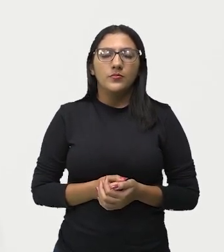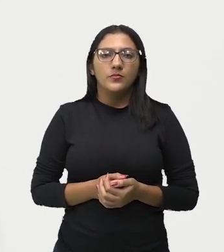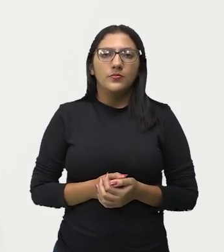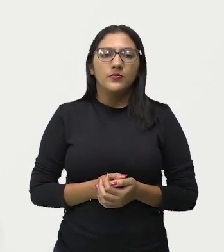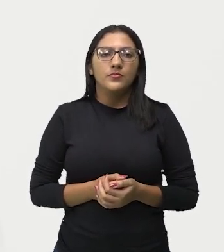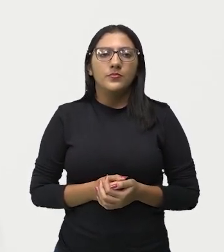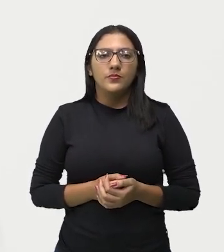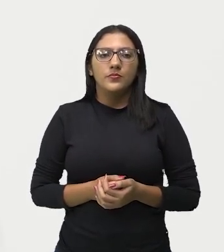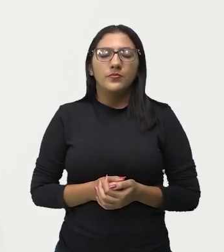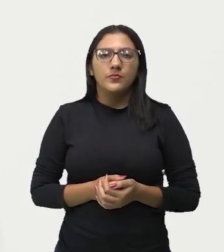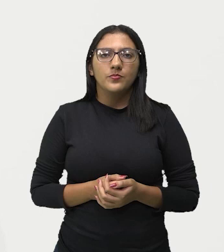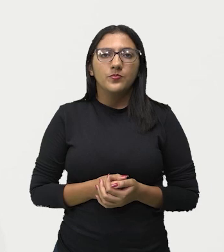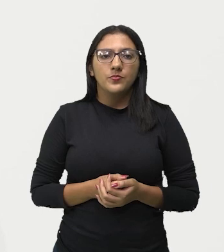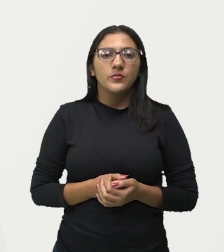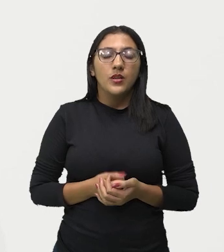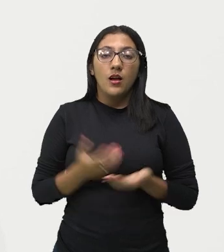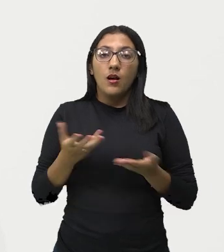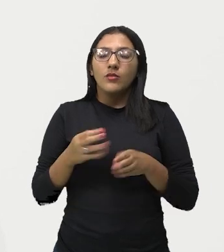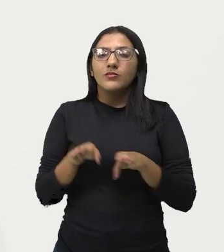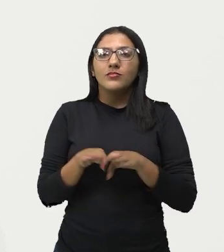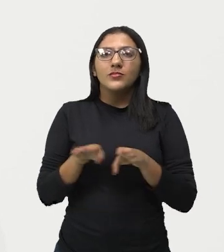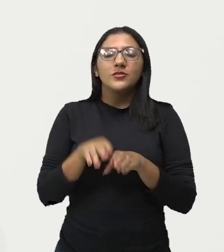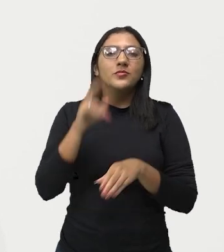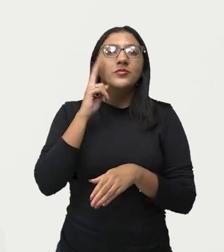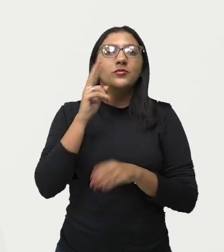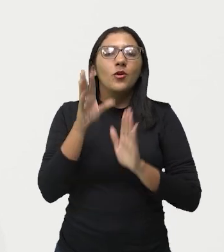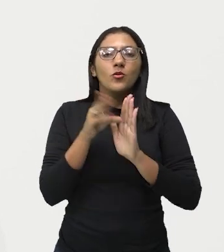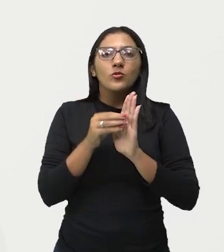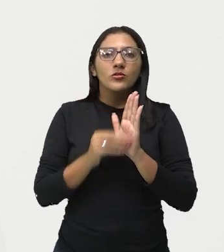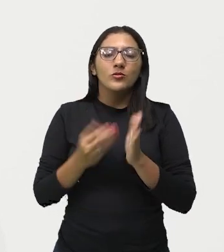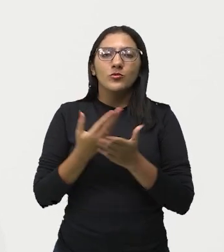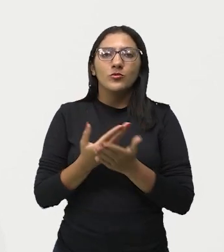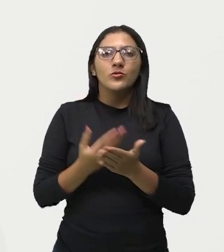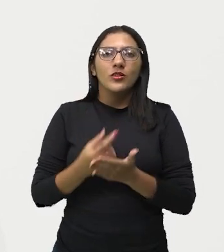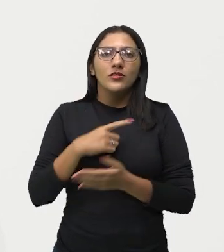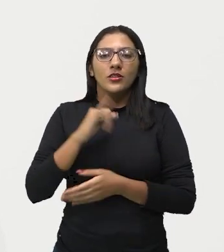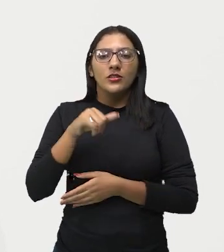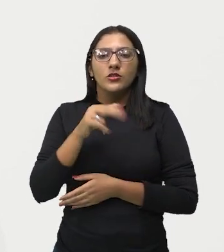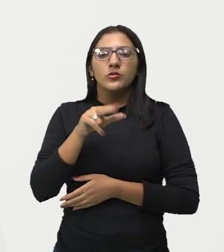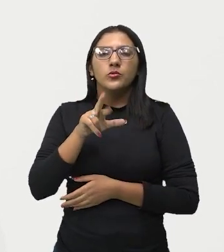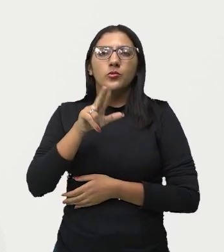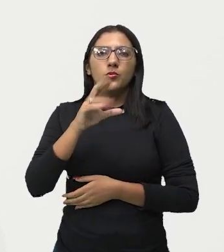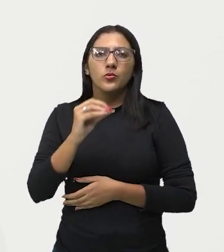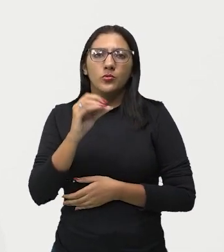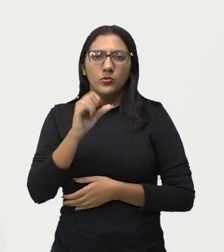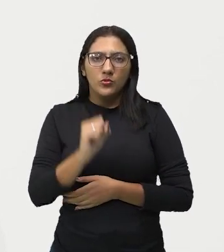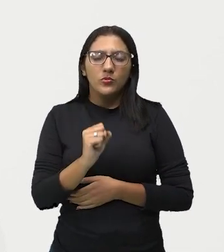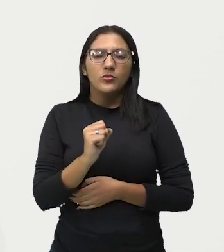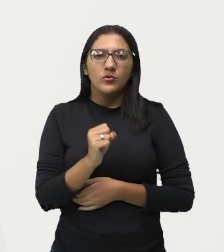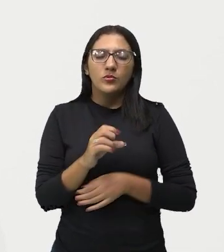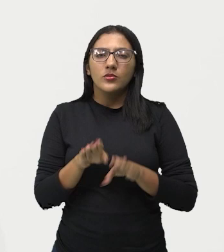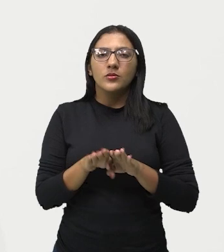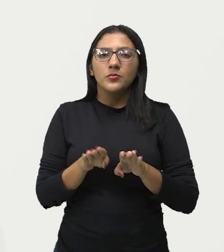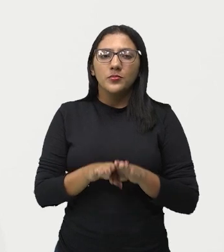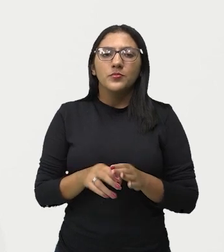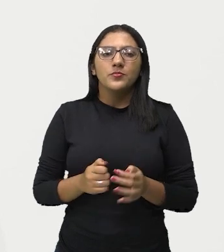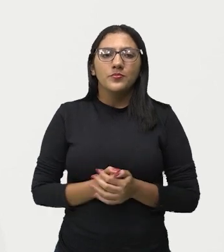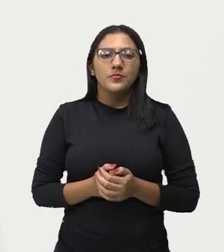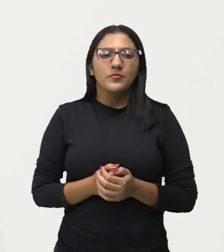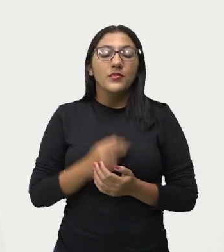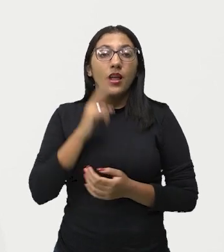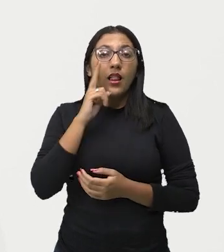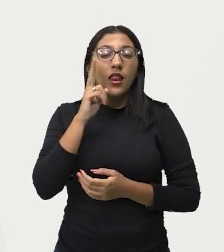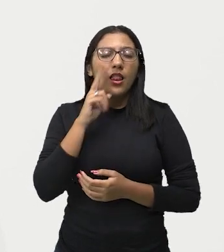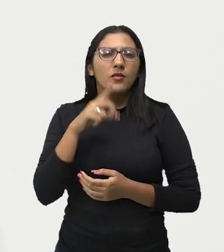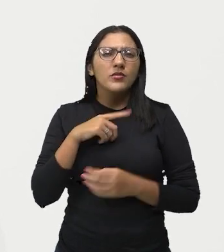Bom, também durante as nossas aulas falamos de juros. E aí, pessoal, eu mostrei para vocês aí uma fórmula